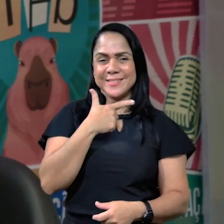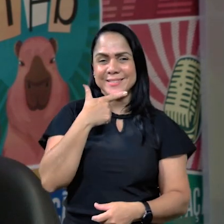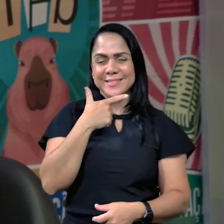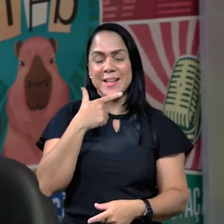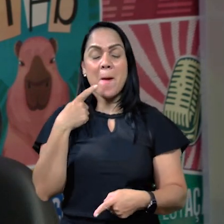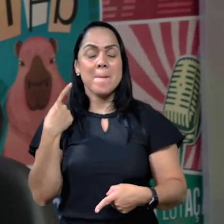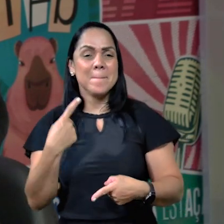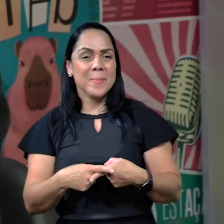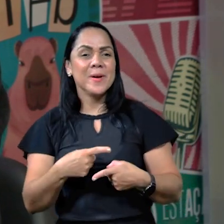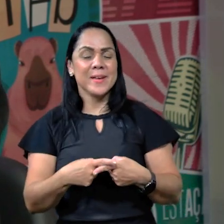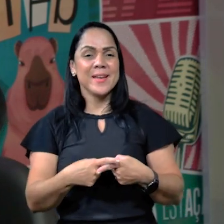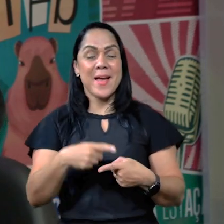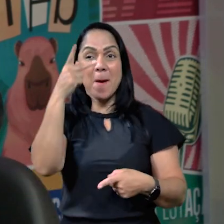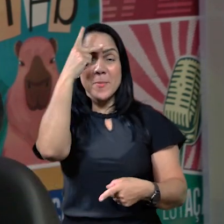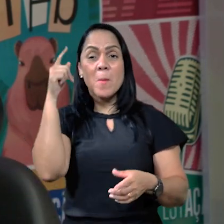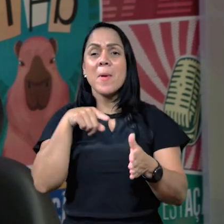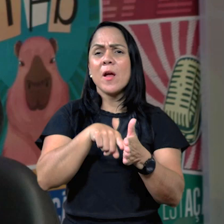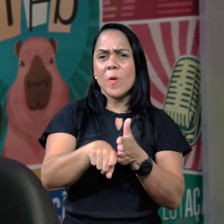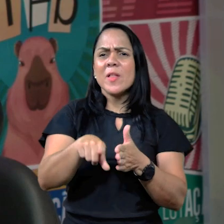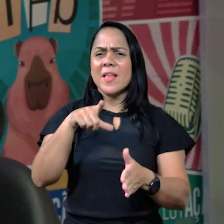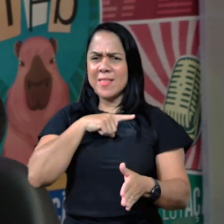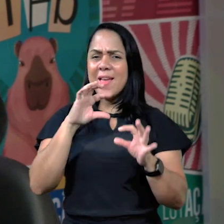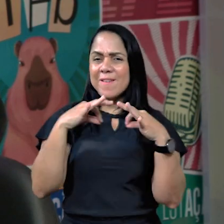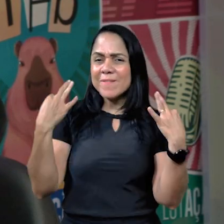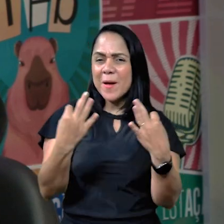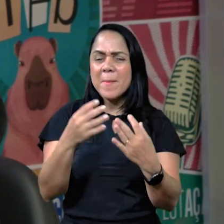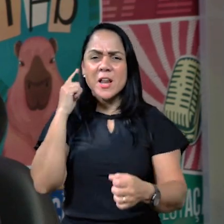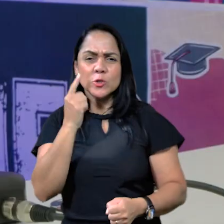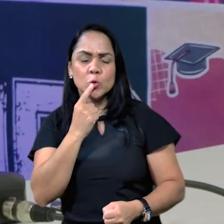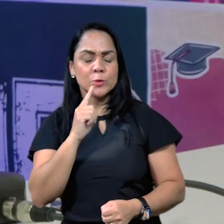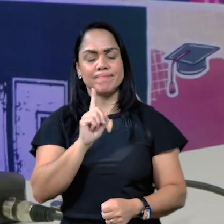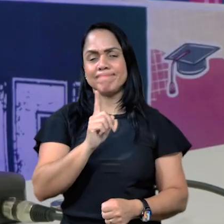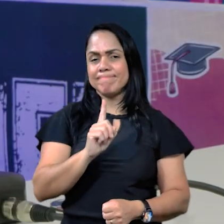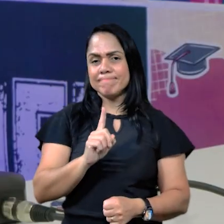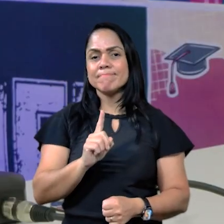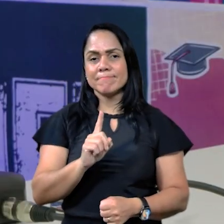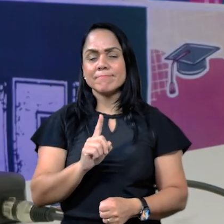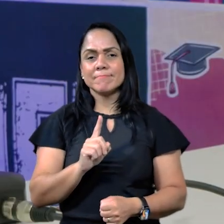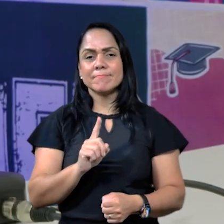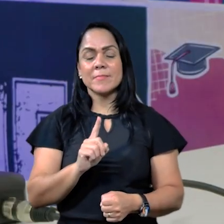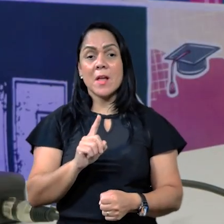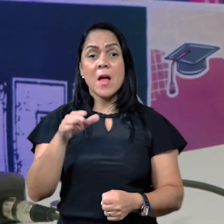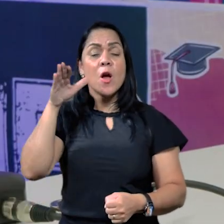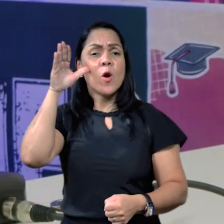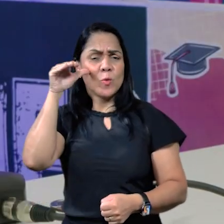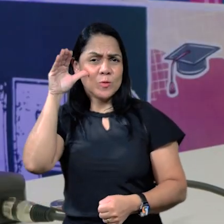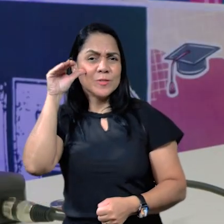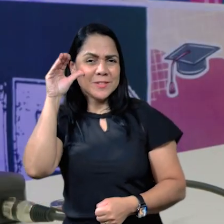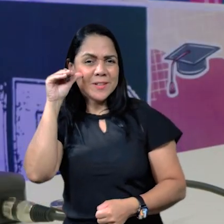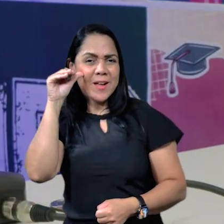tenho. As pessoas perguntam: você tem algum familiar surdo? Não tenho, gente, nenhum familiar surdo. É, foi